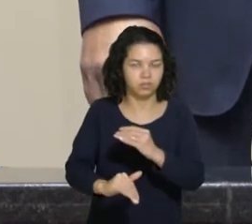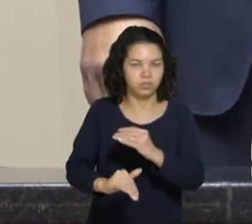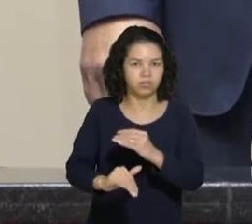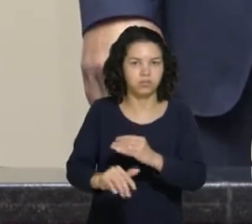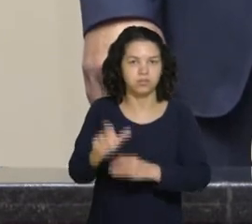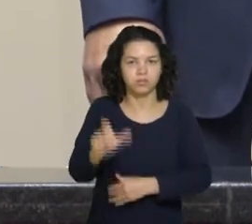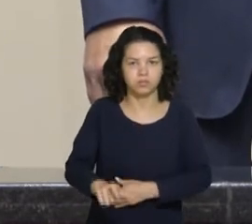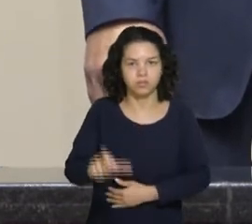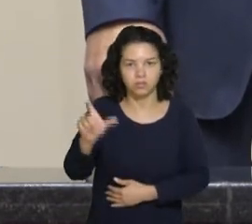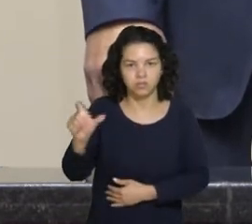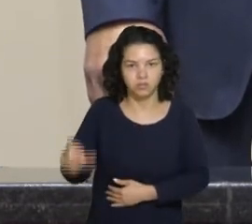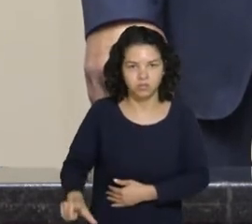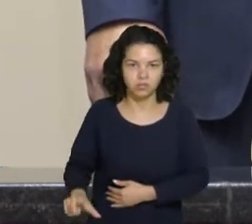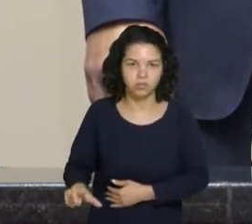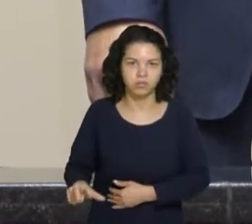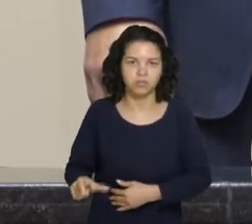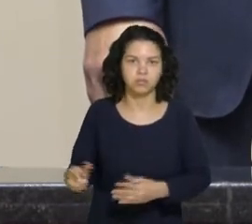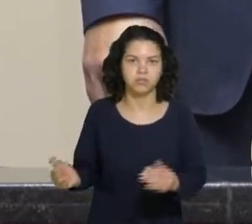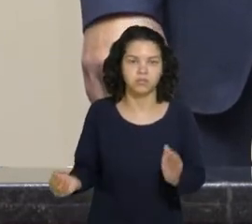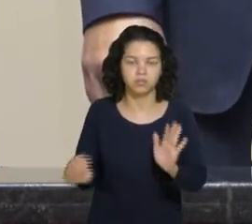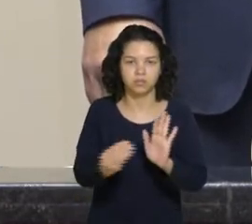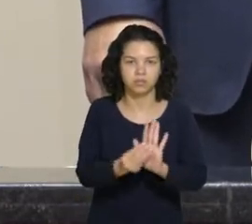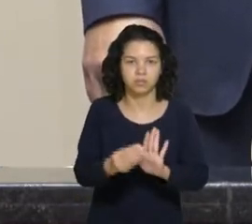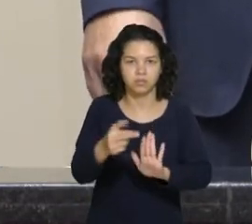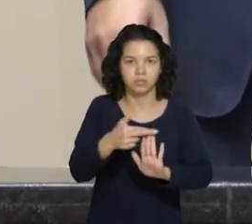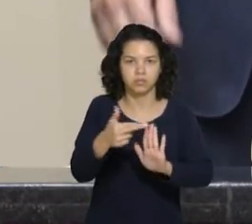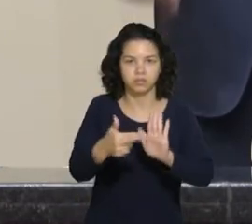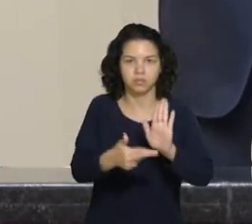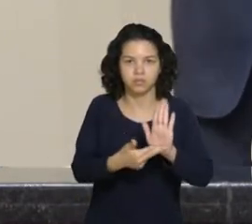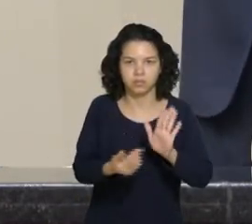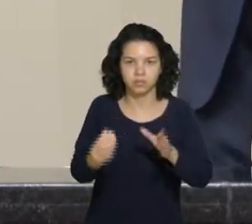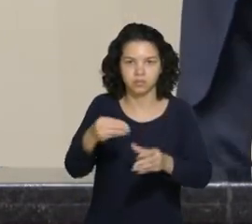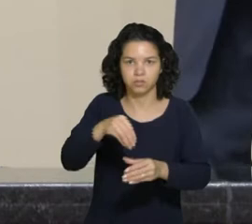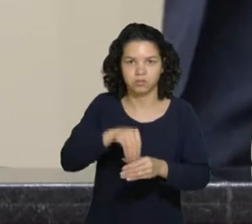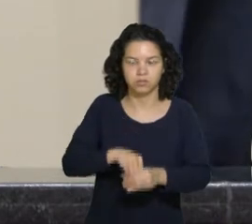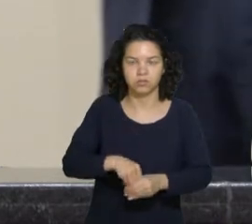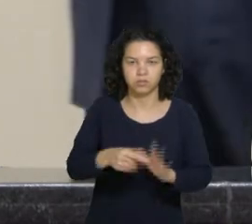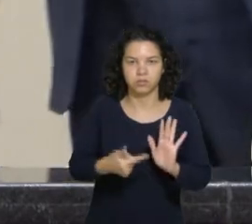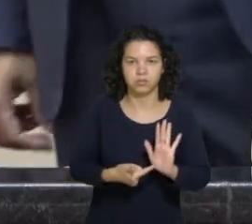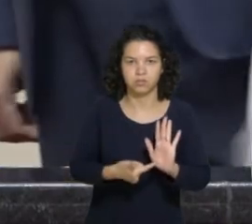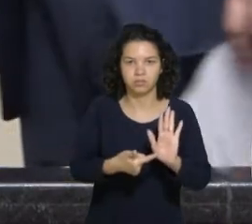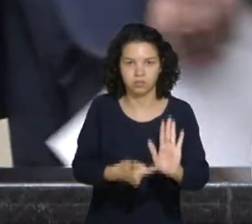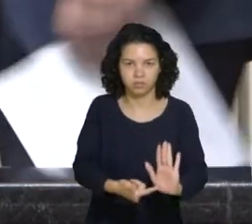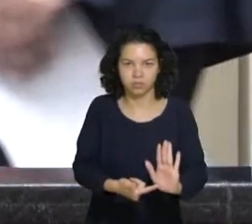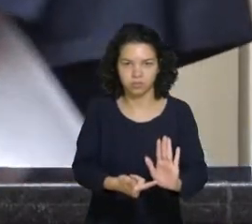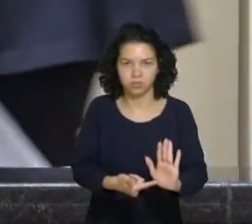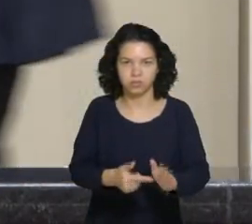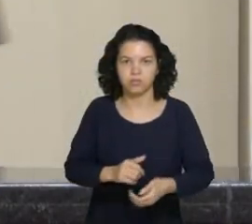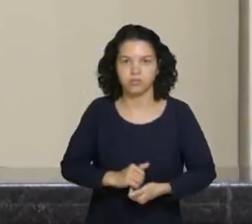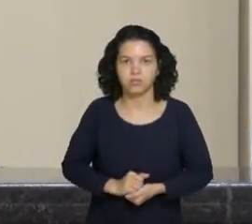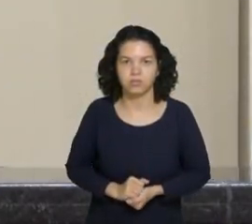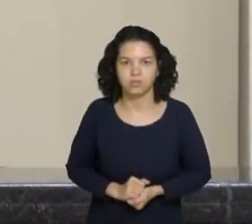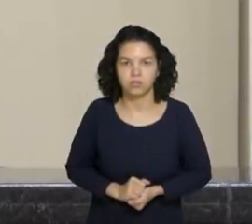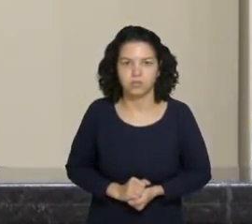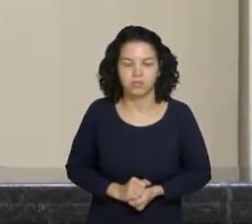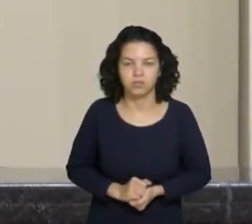aos destinatários conforme determina o regimento interno e as seguintes indicações